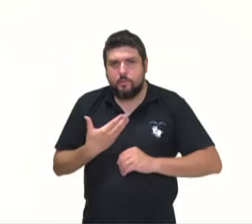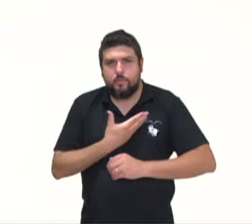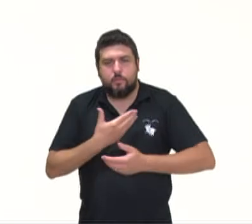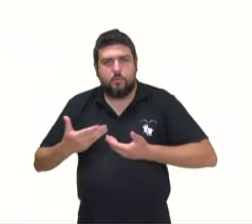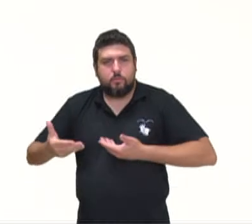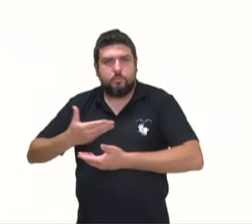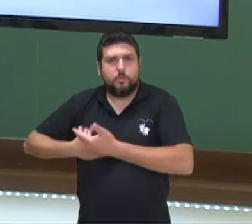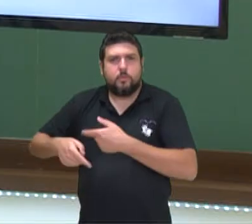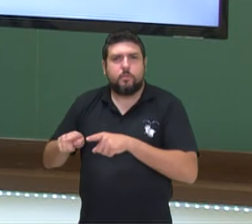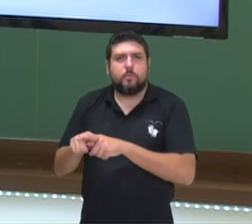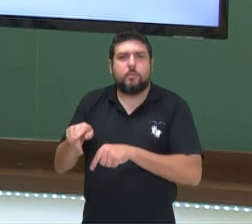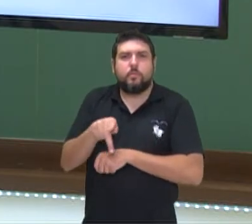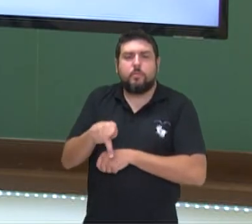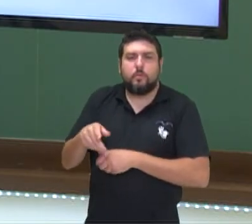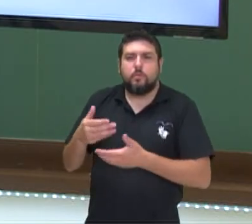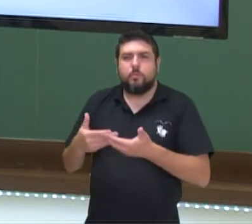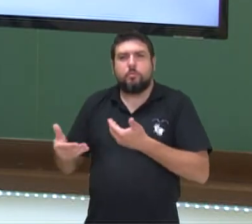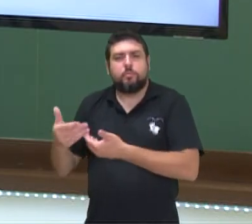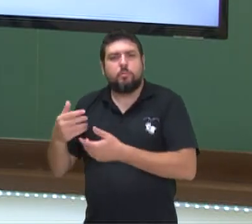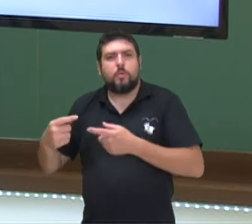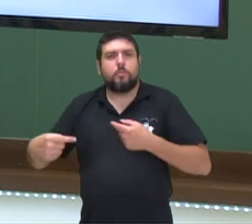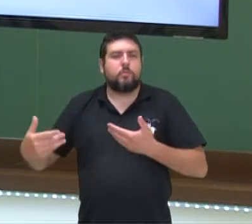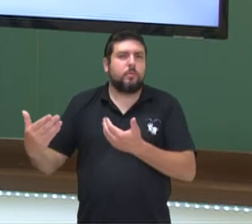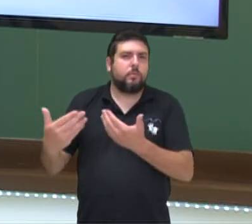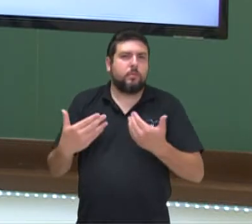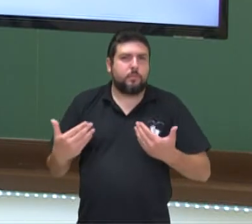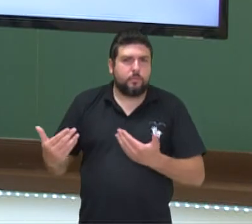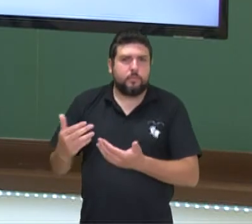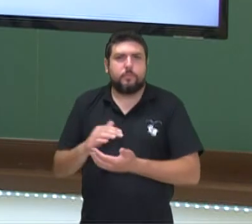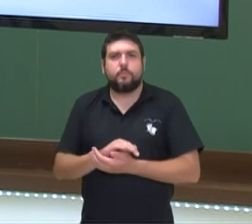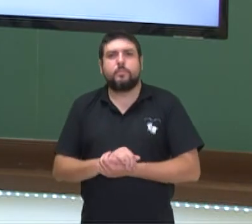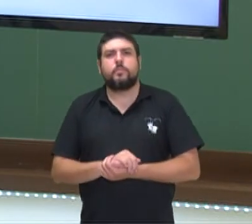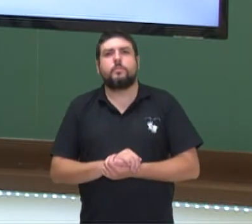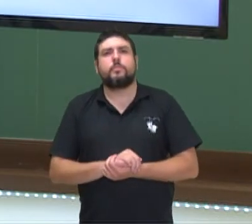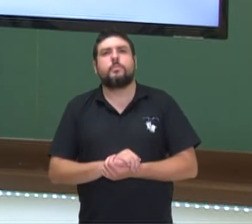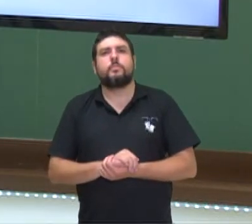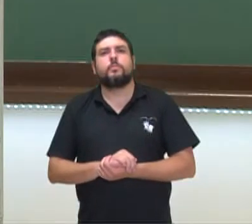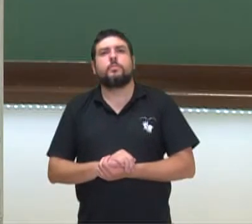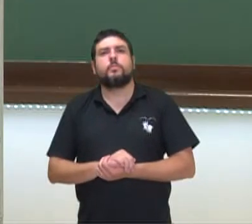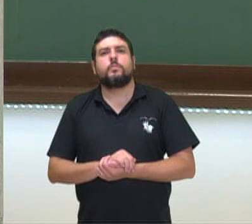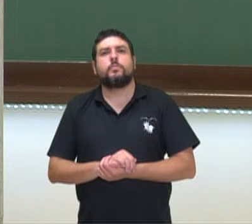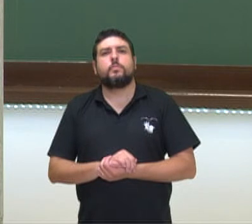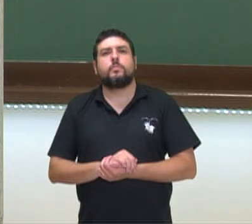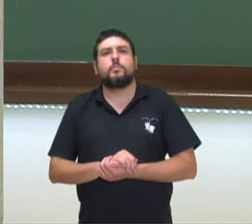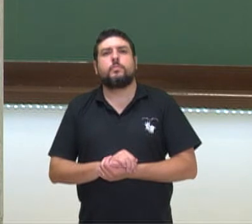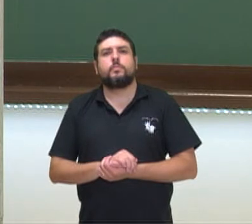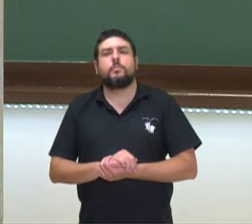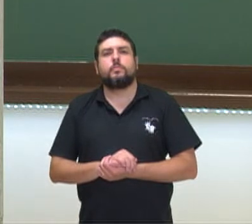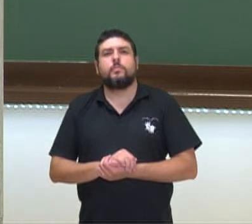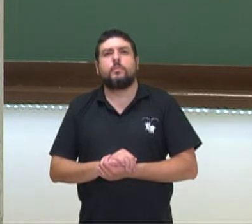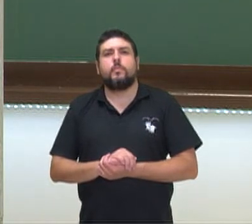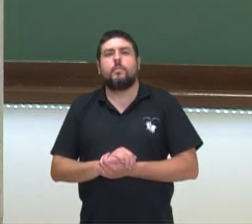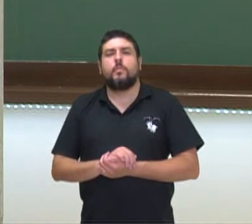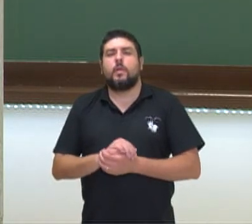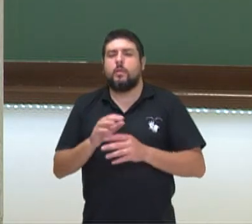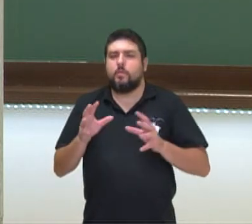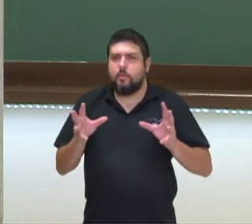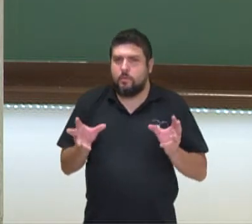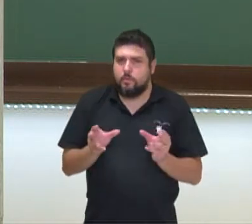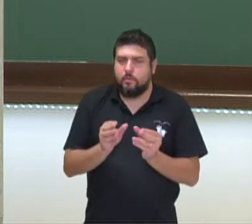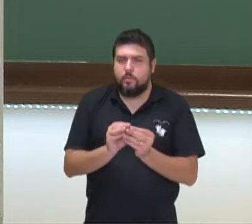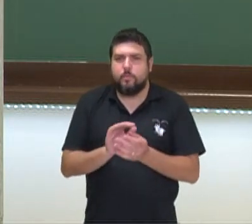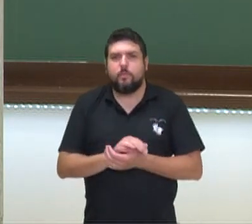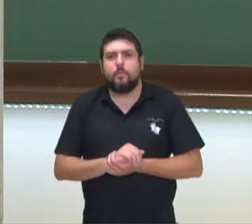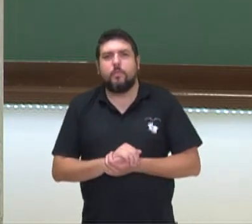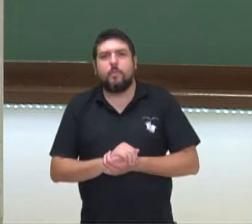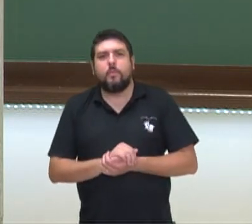com o teu professor, façam um diálogo sobre os nossos exercícios, né? Então aqui a nossa retomada, né? A América antes